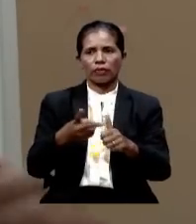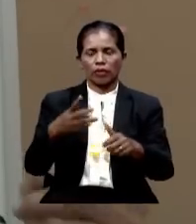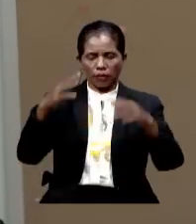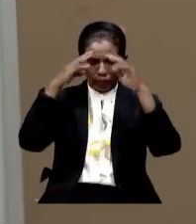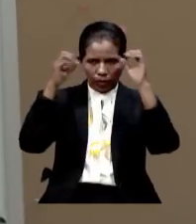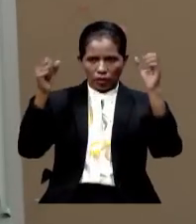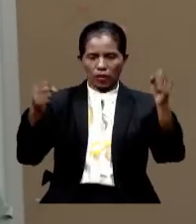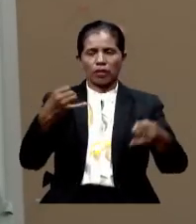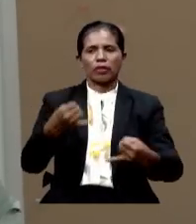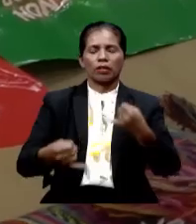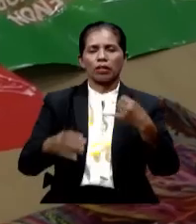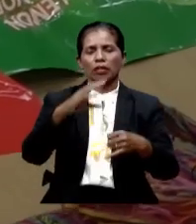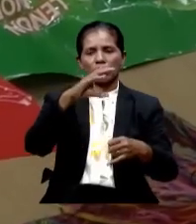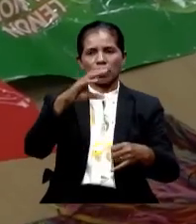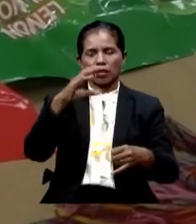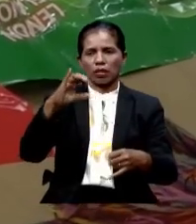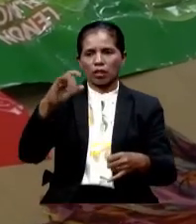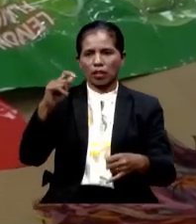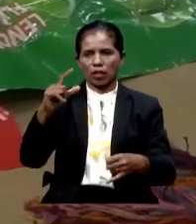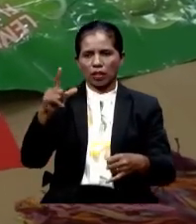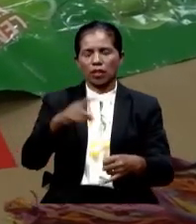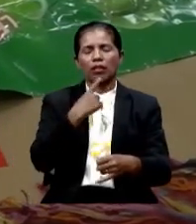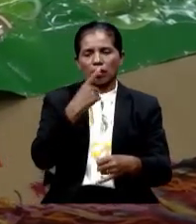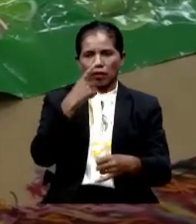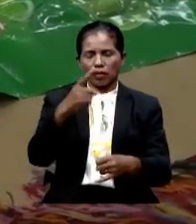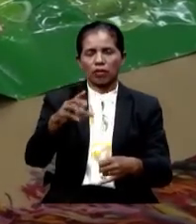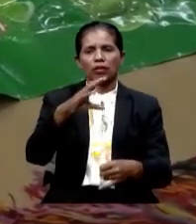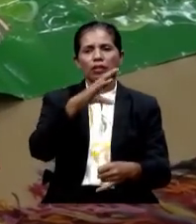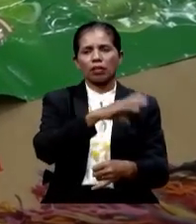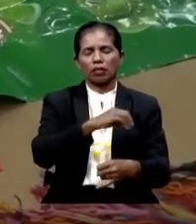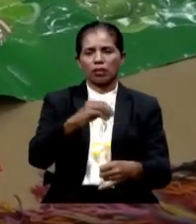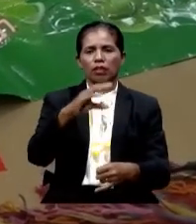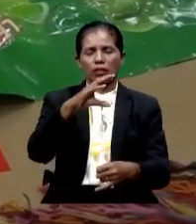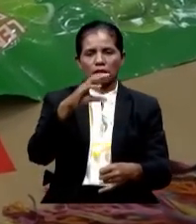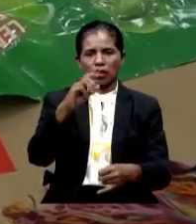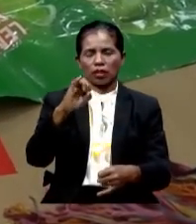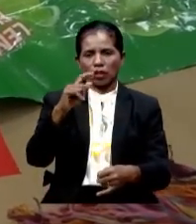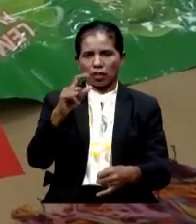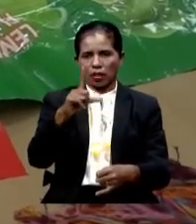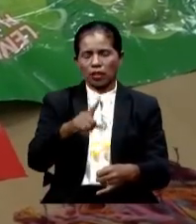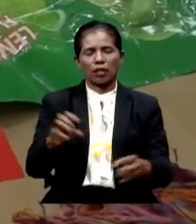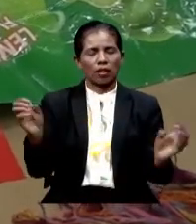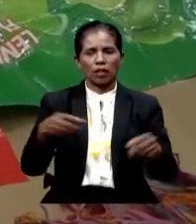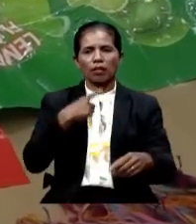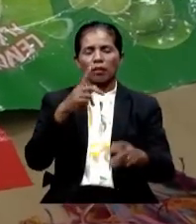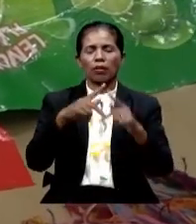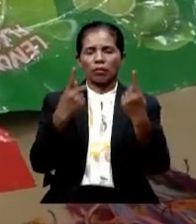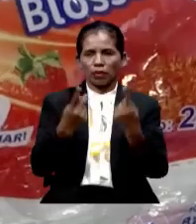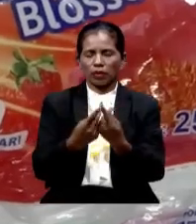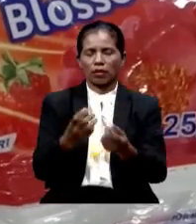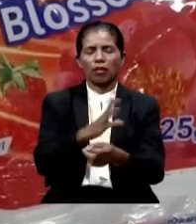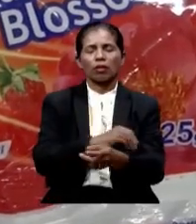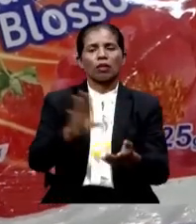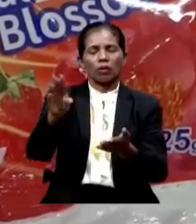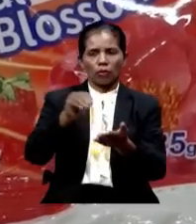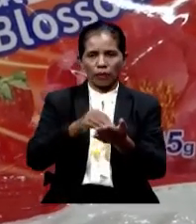área jurídico CCIT, Júlio Fernandes Sateten, Câmara Comércio e Indústria Timor-Leste, la tolera companhia nebe halo